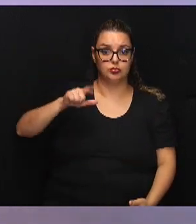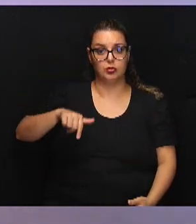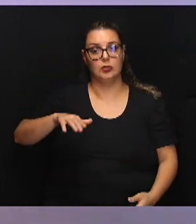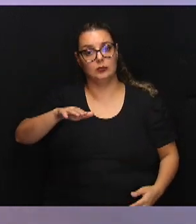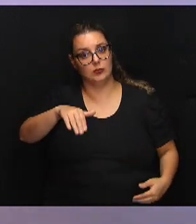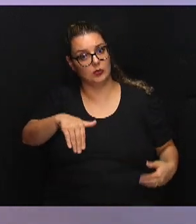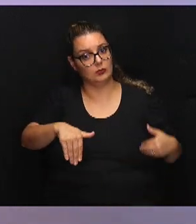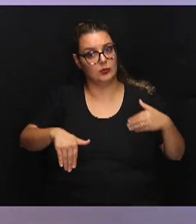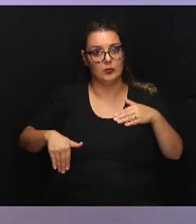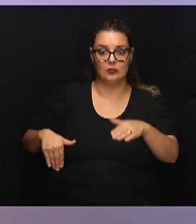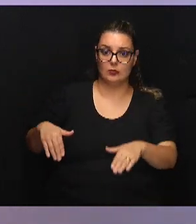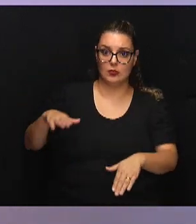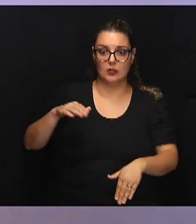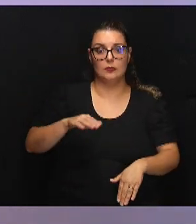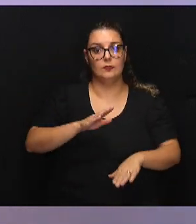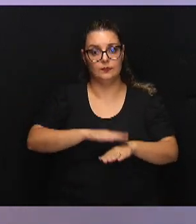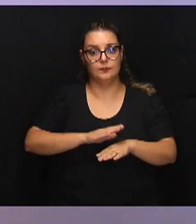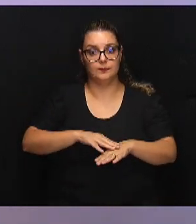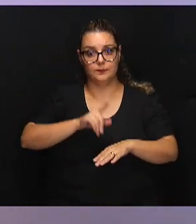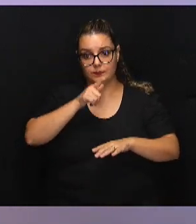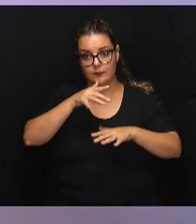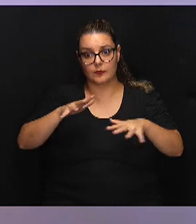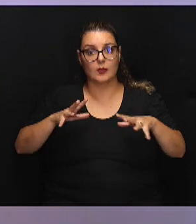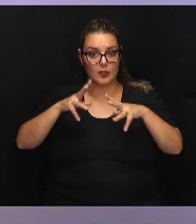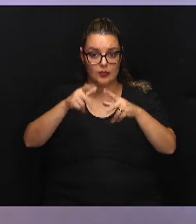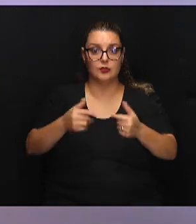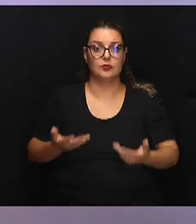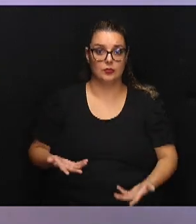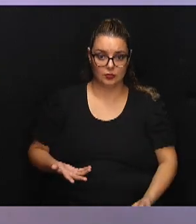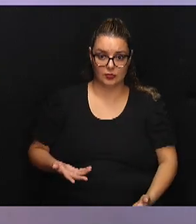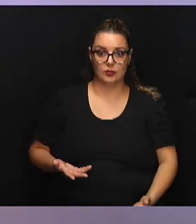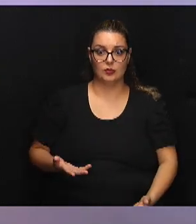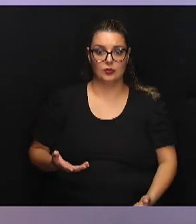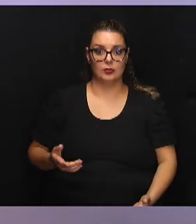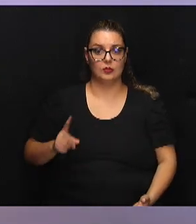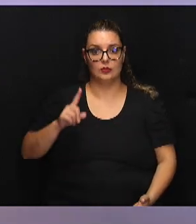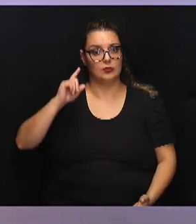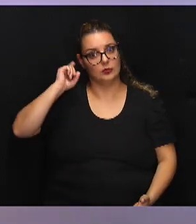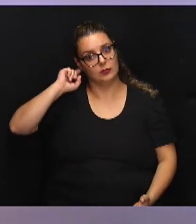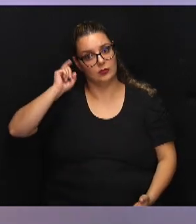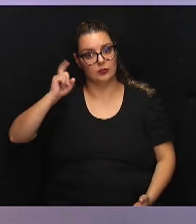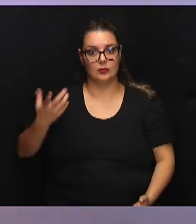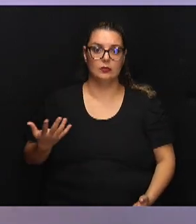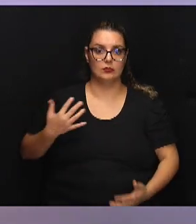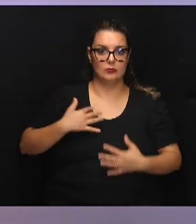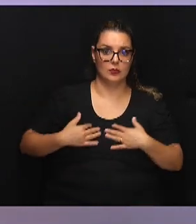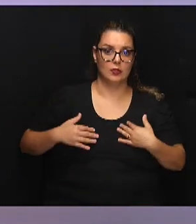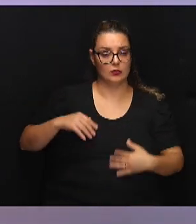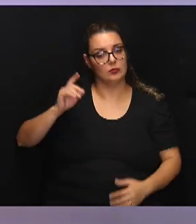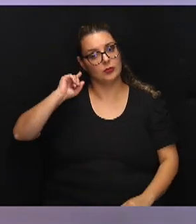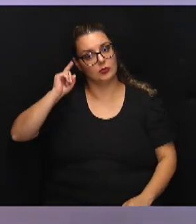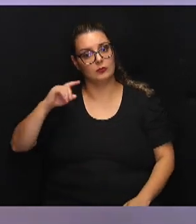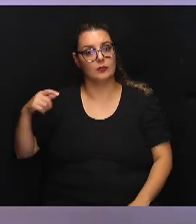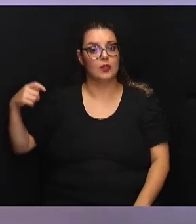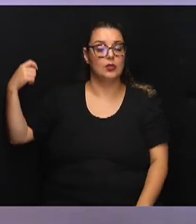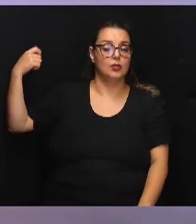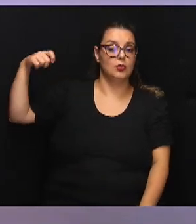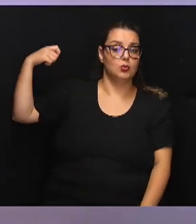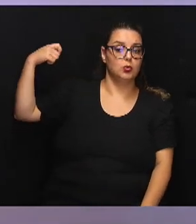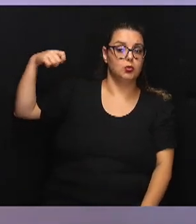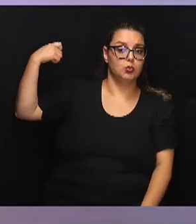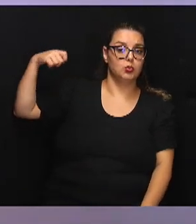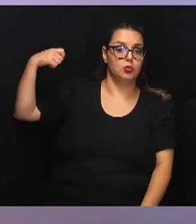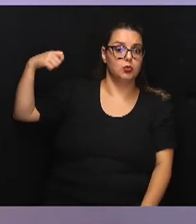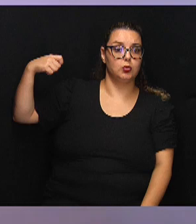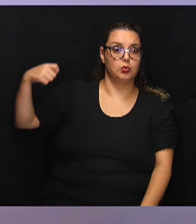natação, das atividades aquáticas em geral, né? Então, secar com uma toalha, um pano, um fino,